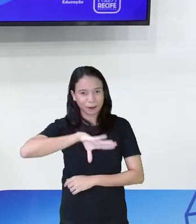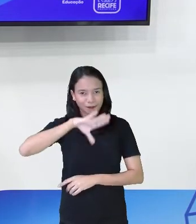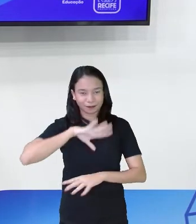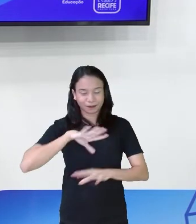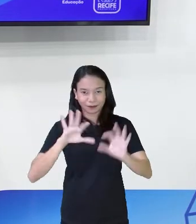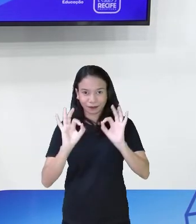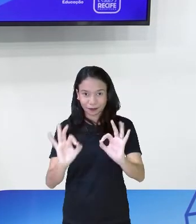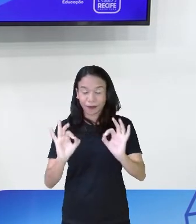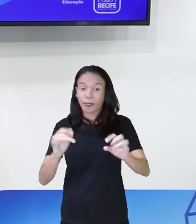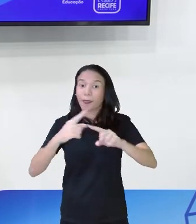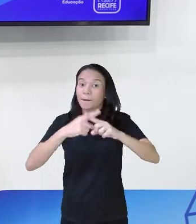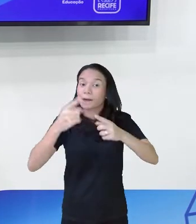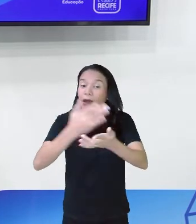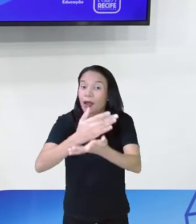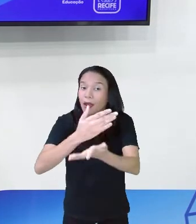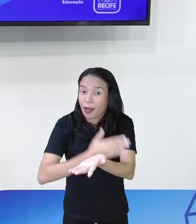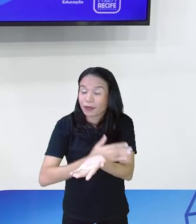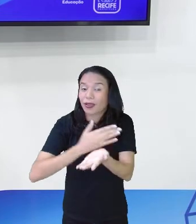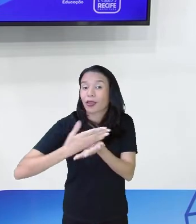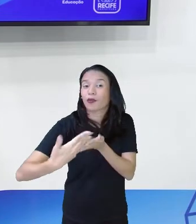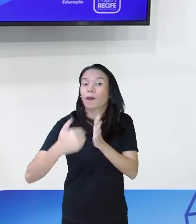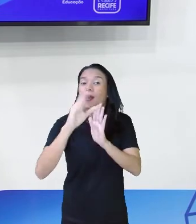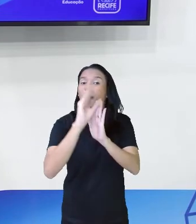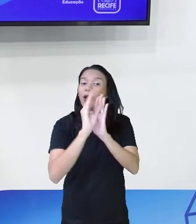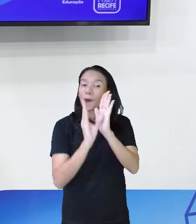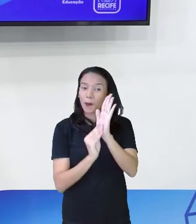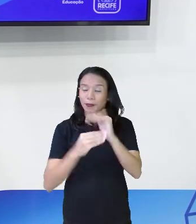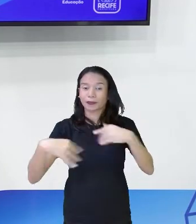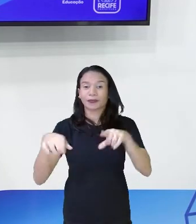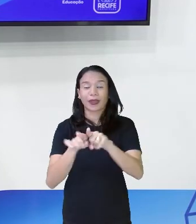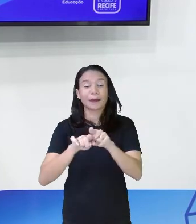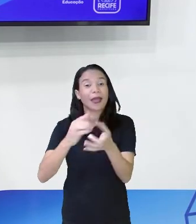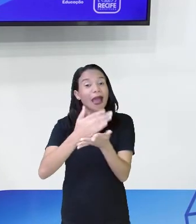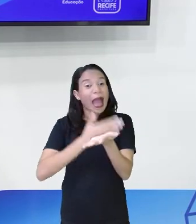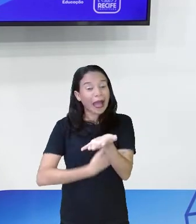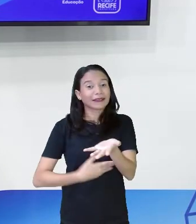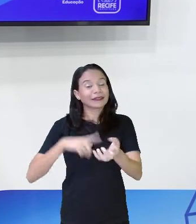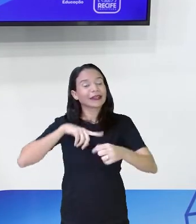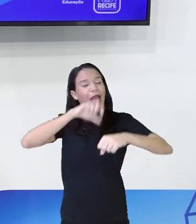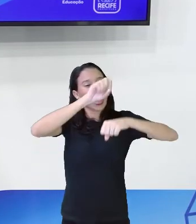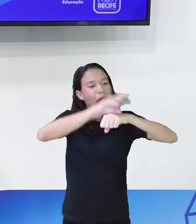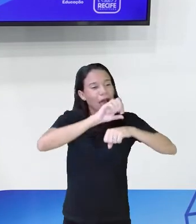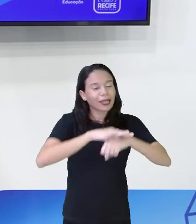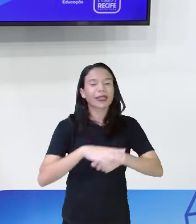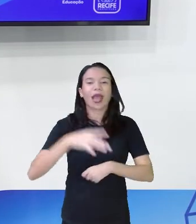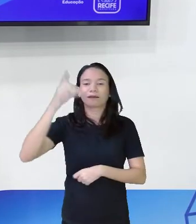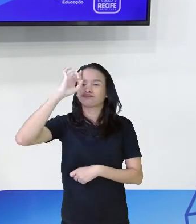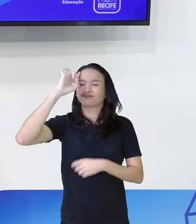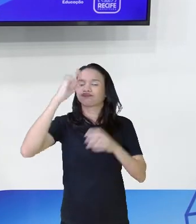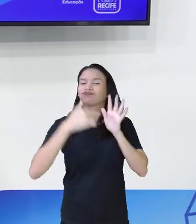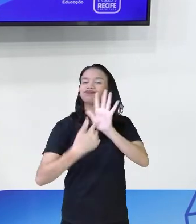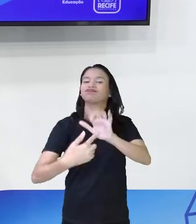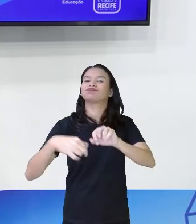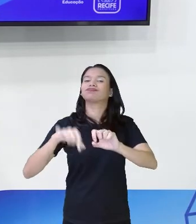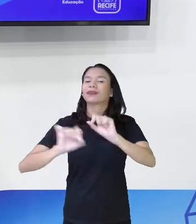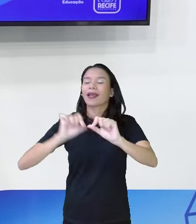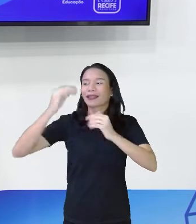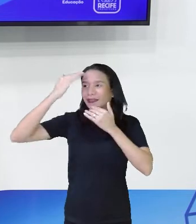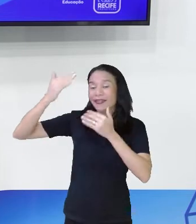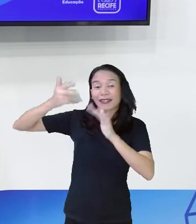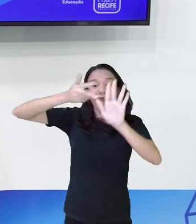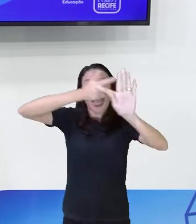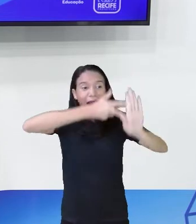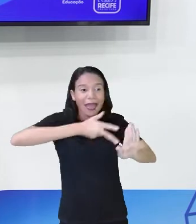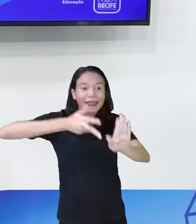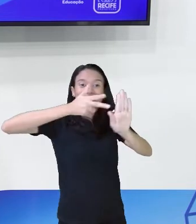portuguesa. Antes de começar o conteúdo e antes de dar aqueles recadinhos que eu sempre trago para vocês, quero agradecer a equipe que